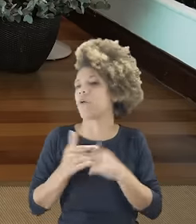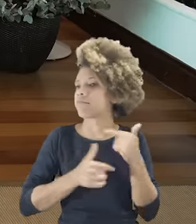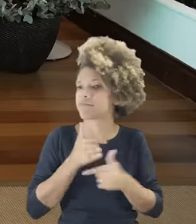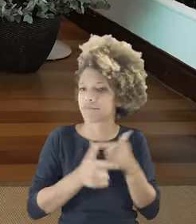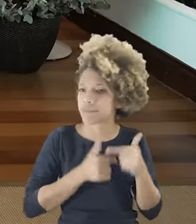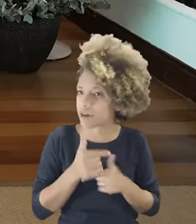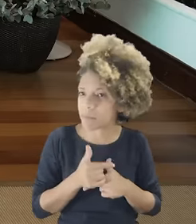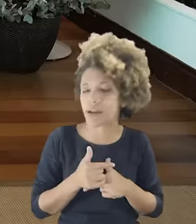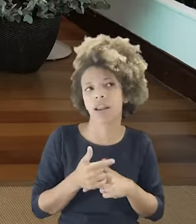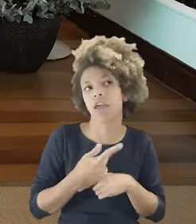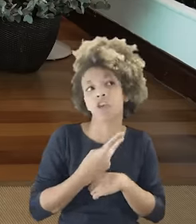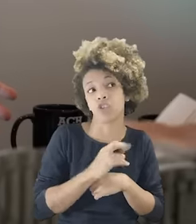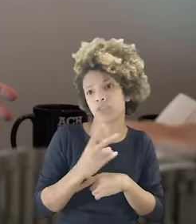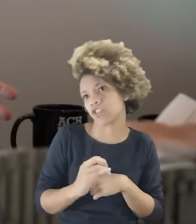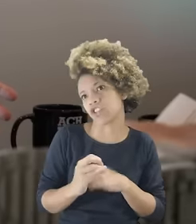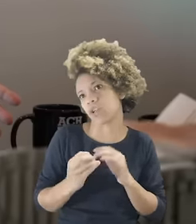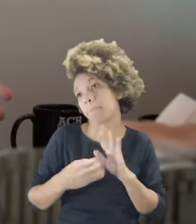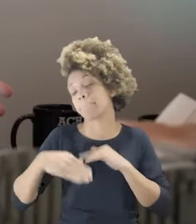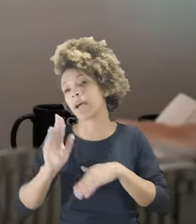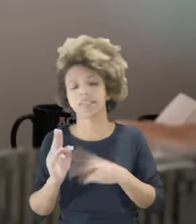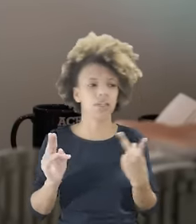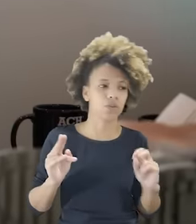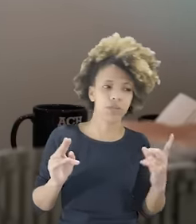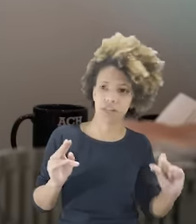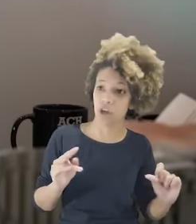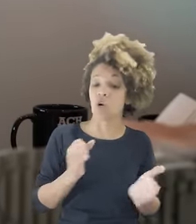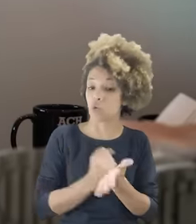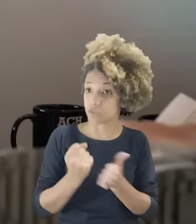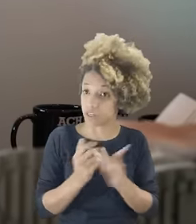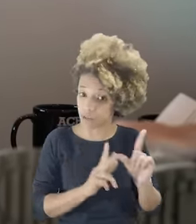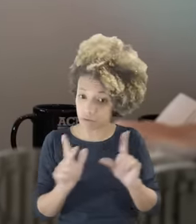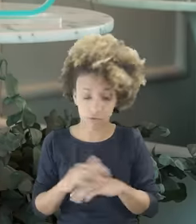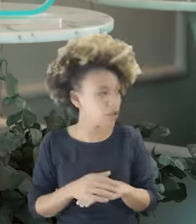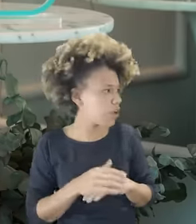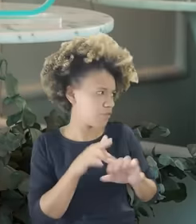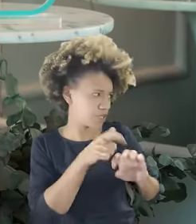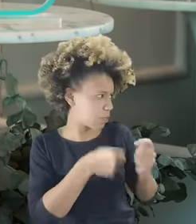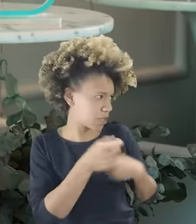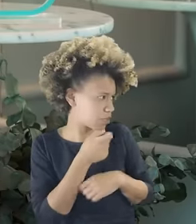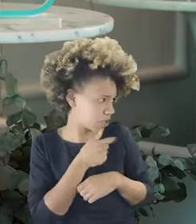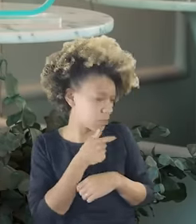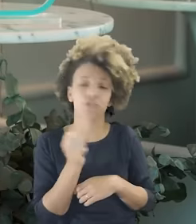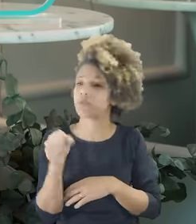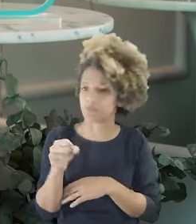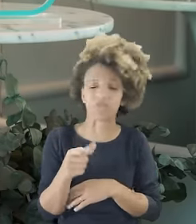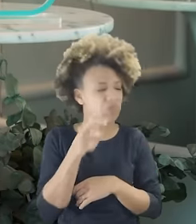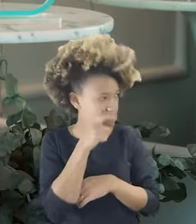trabalhei muito mais de 2020 do que em 2019 E aí eu pude contratar um editor de vídeo aí a gente como é